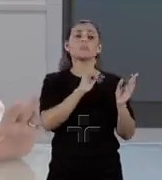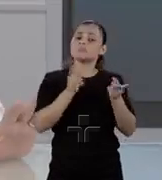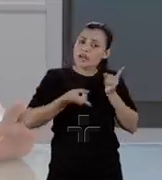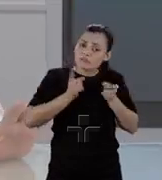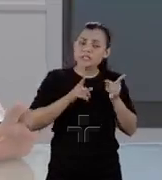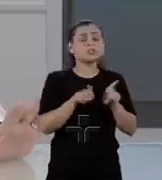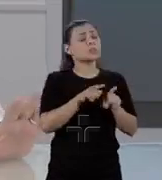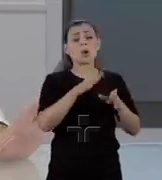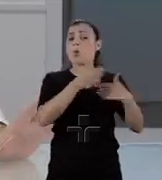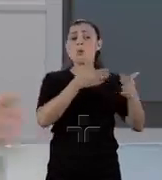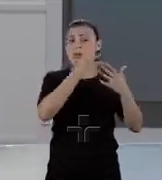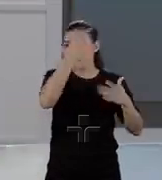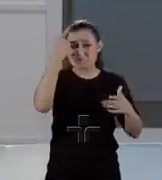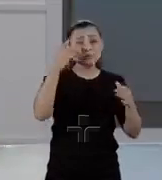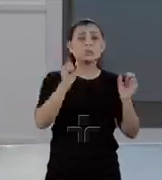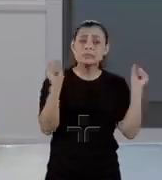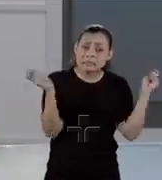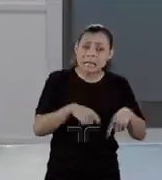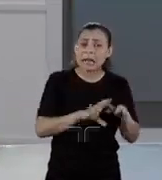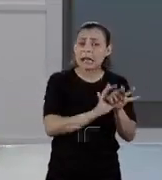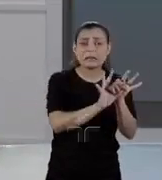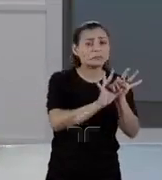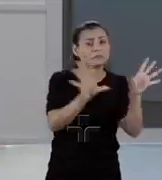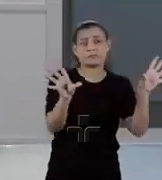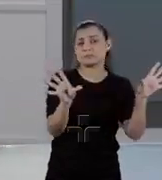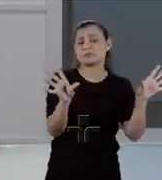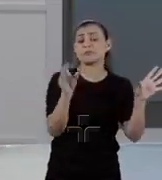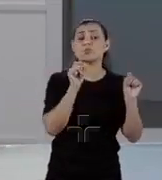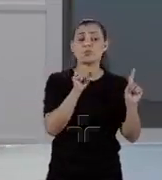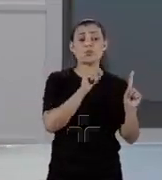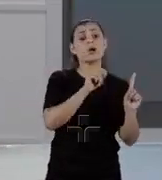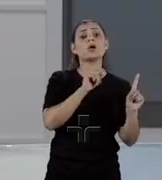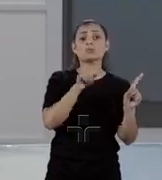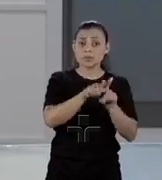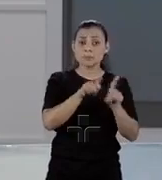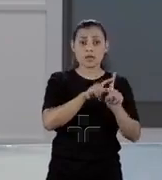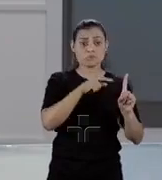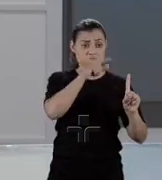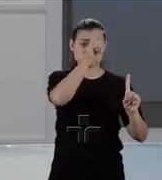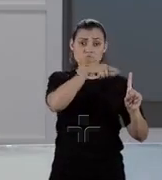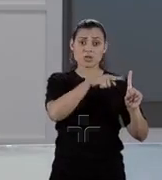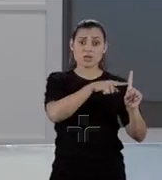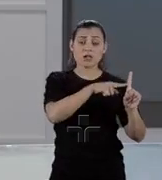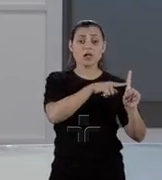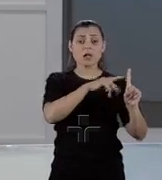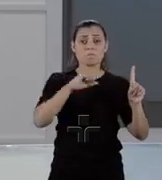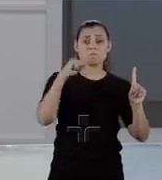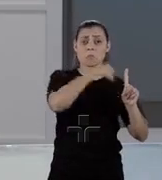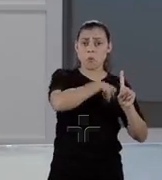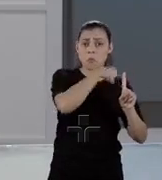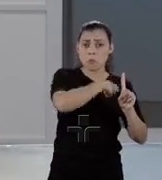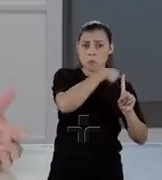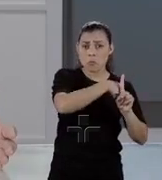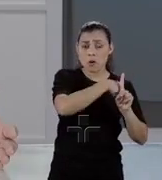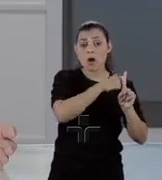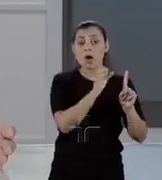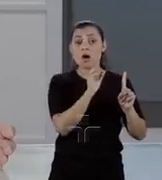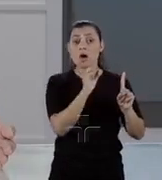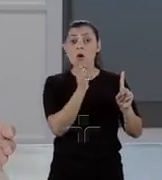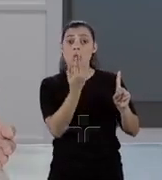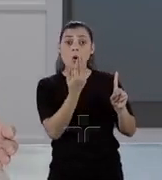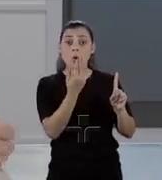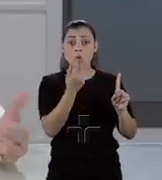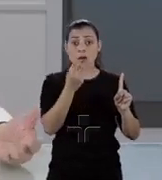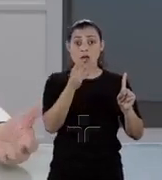qualquer cidadão. Né? Nós estamos falando desse caso. No sentido que você pode estar numa situação em que você não tem nenhum agente